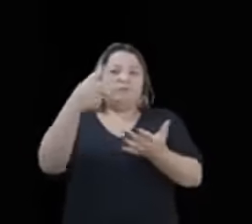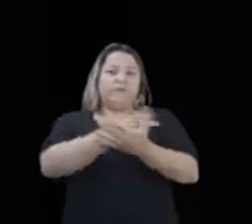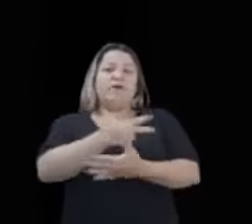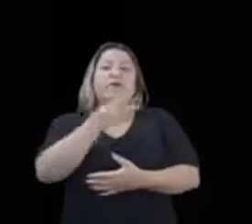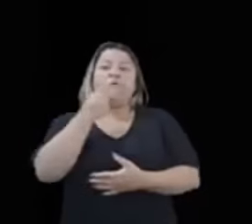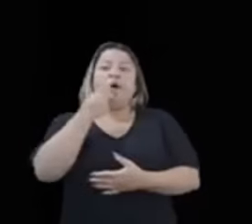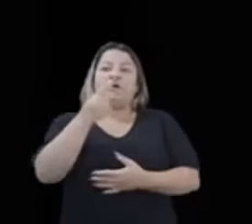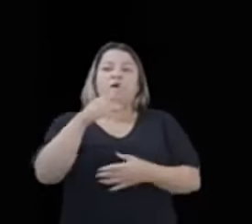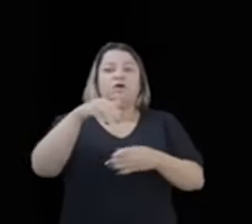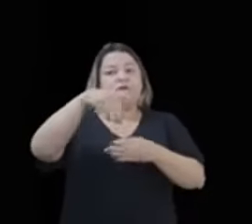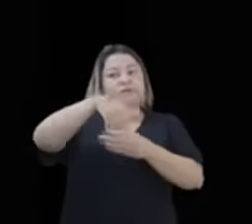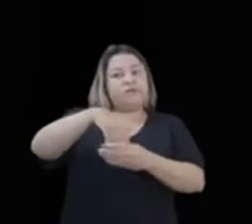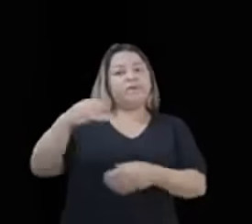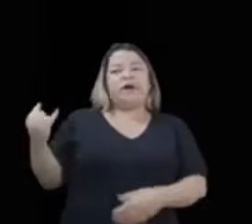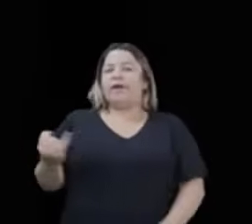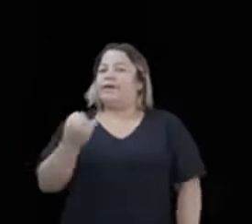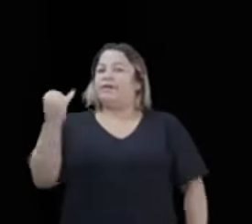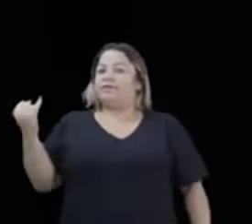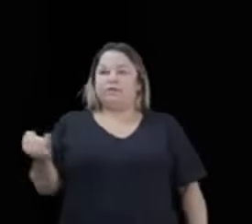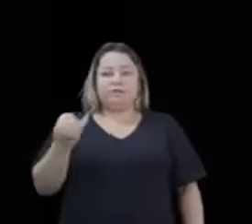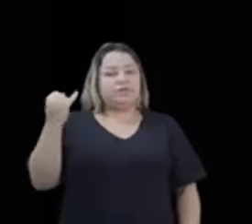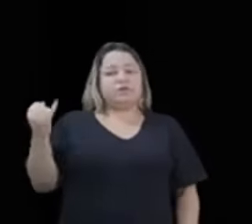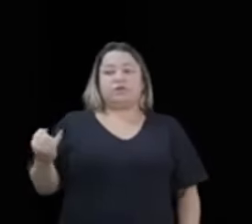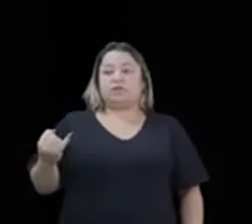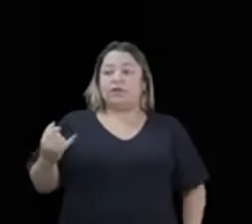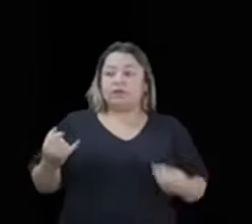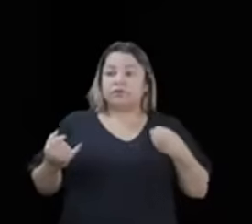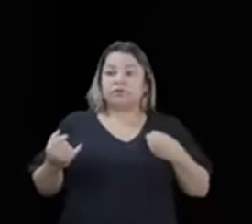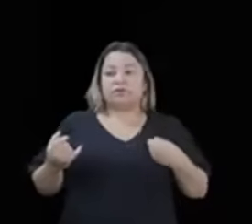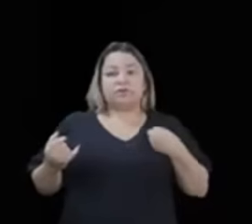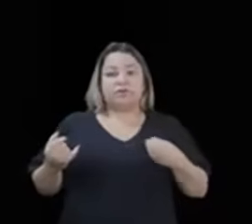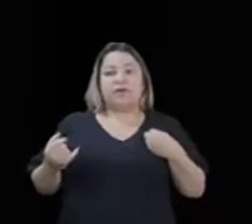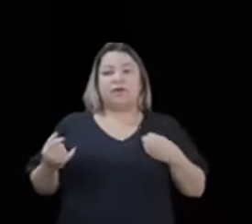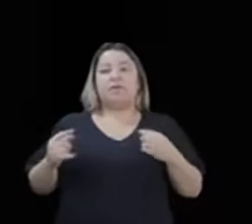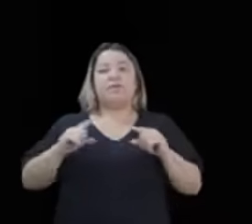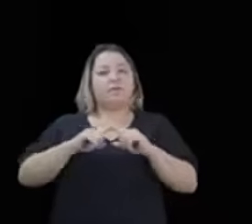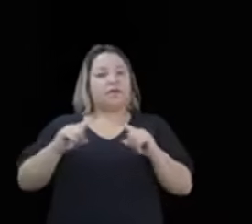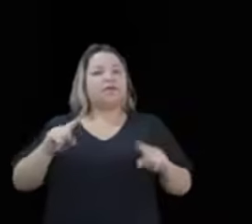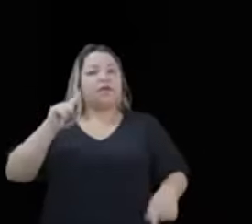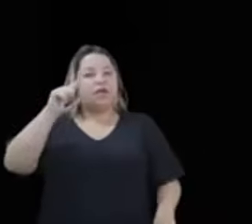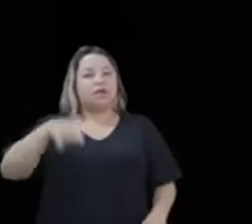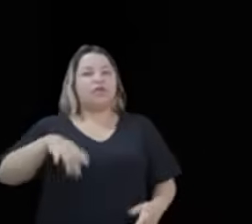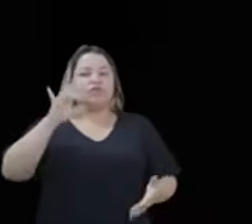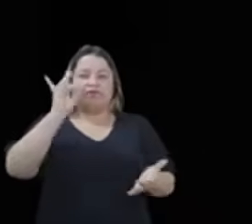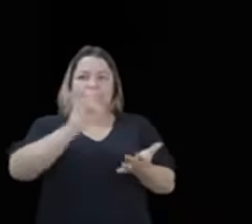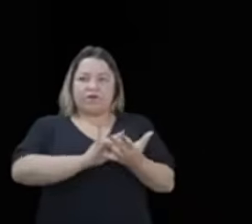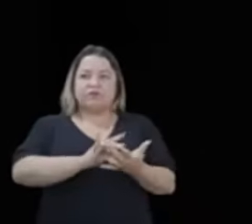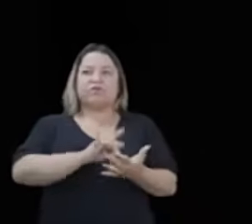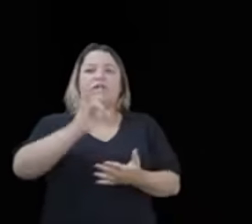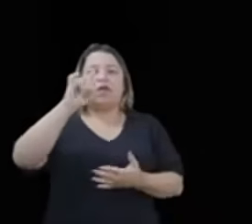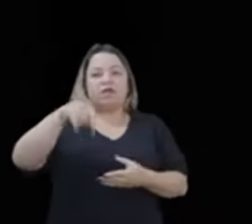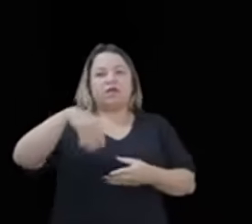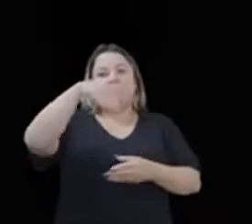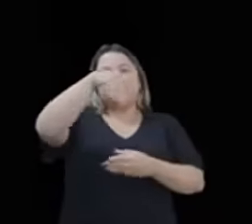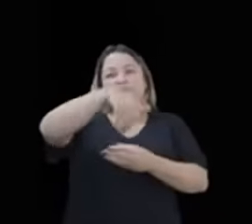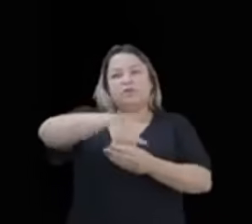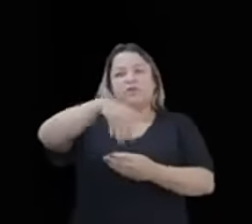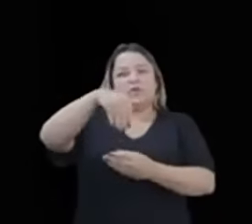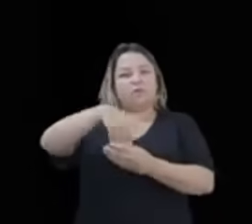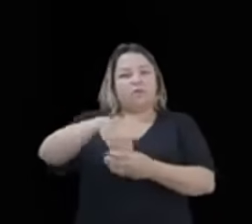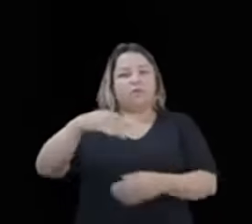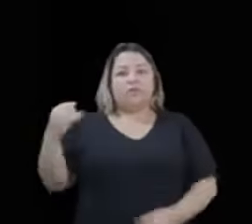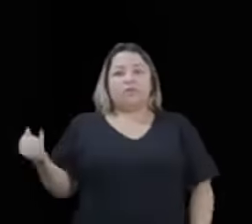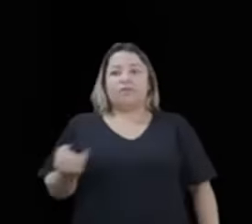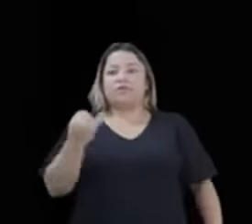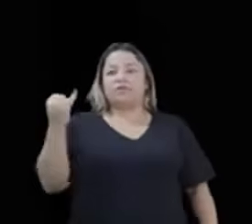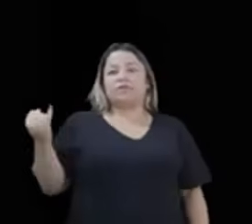que será a eleição mais importante das nossas vidas, mas essa, de fato, é a eleição mais importante